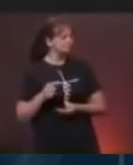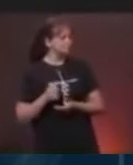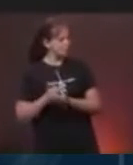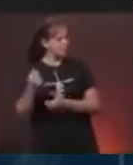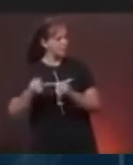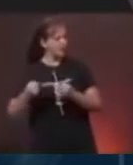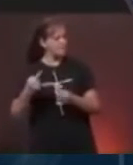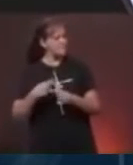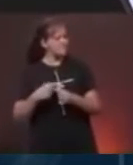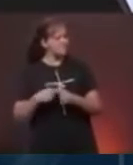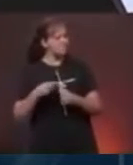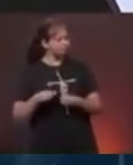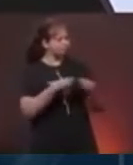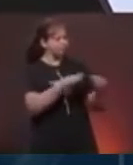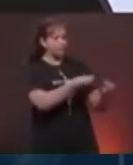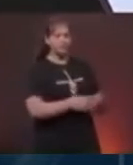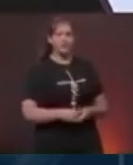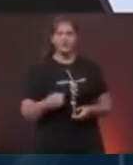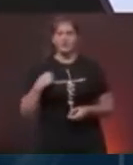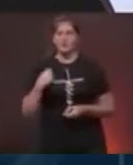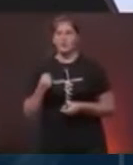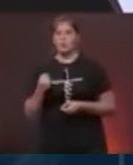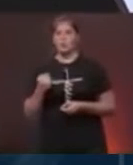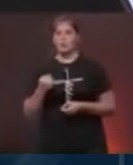ele para você. Aí eu quase...